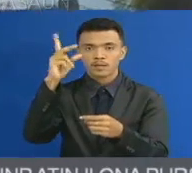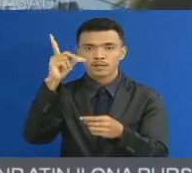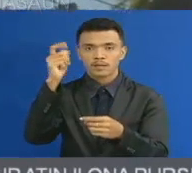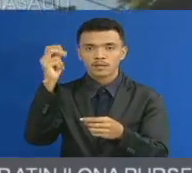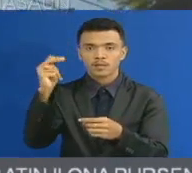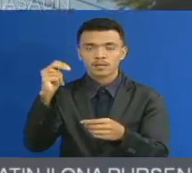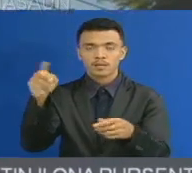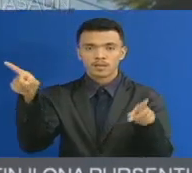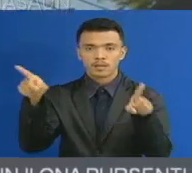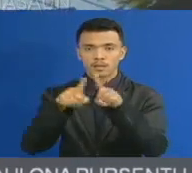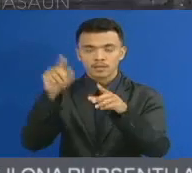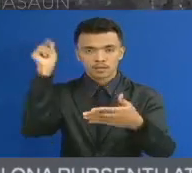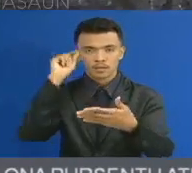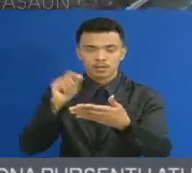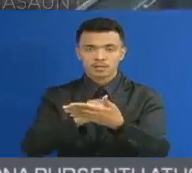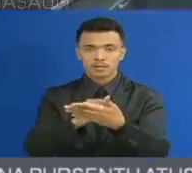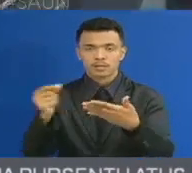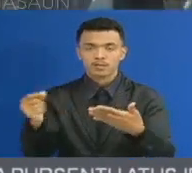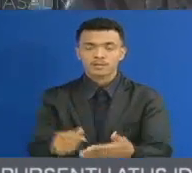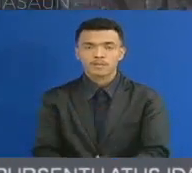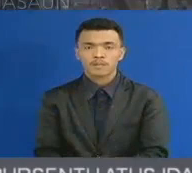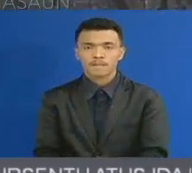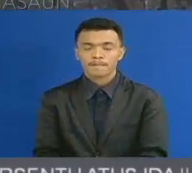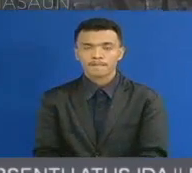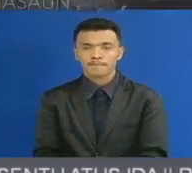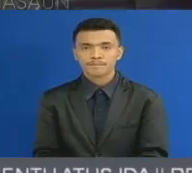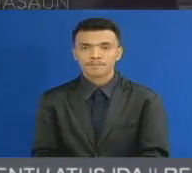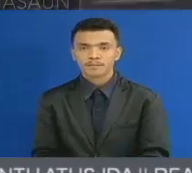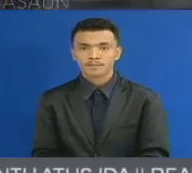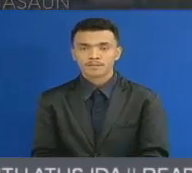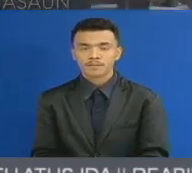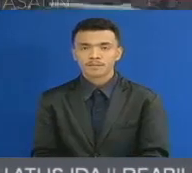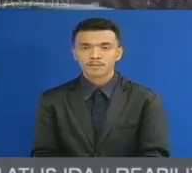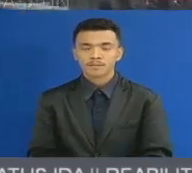subcontrator. Domingos de Costa, Domingos de Deus, Berta Telli.